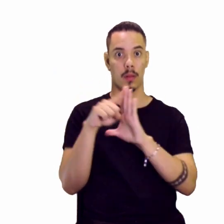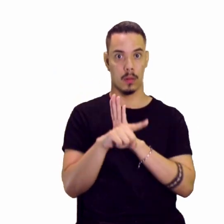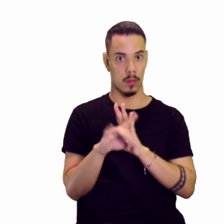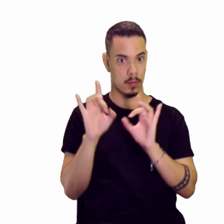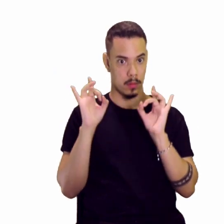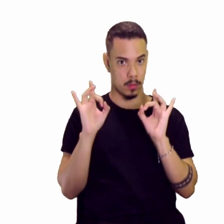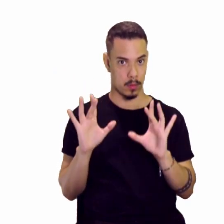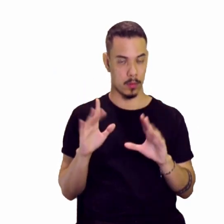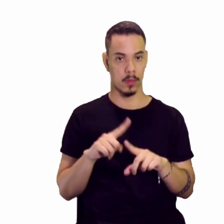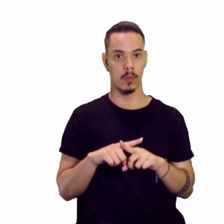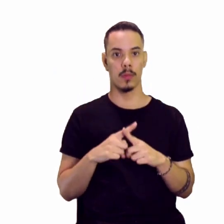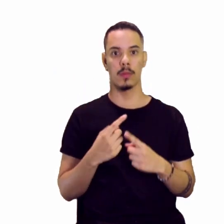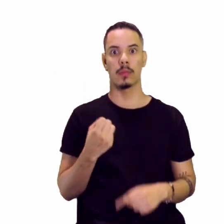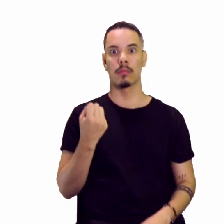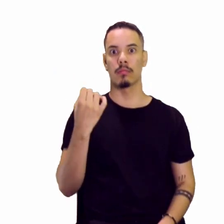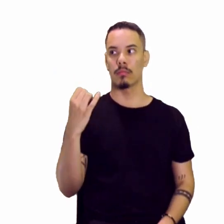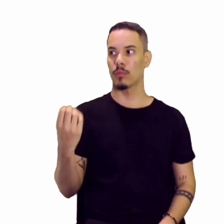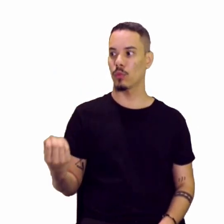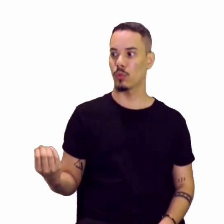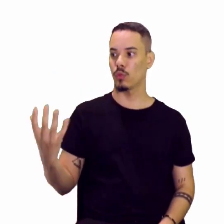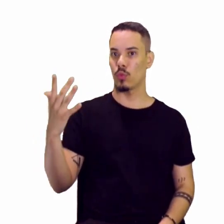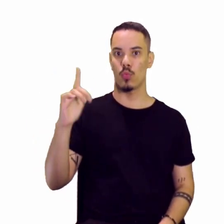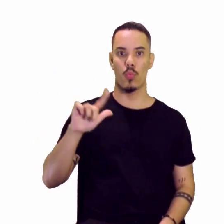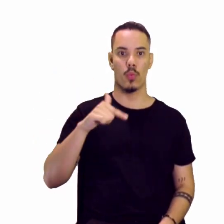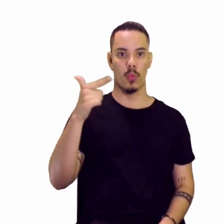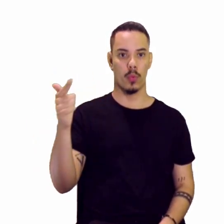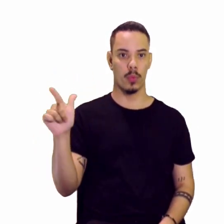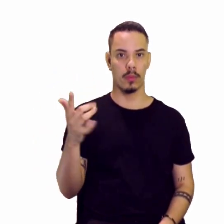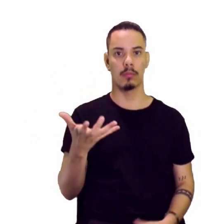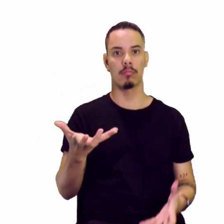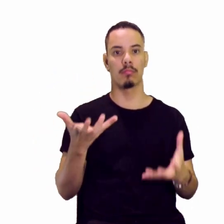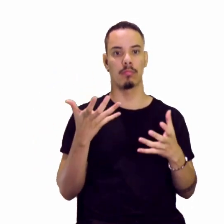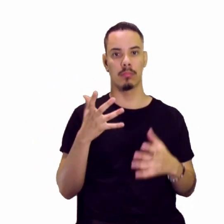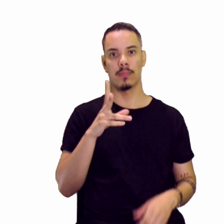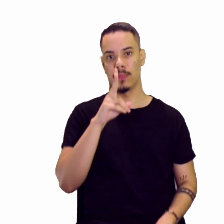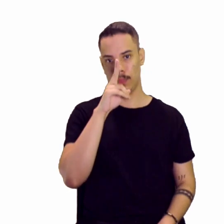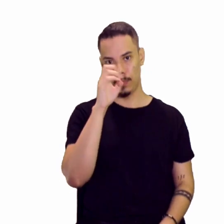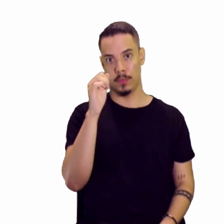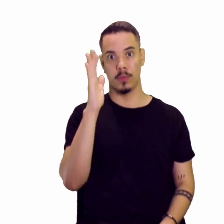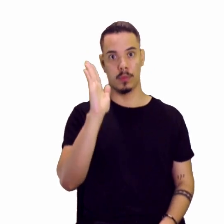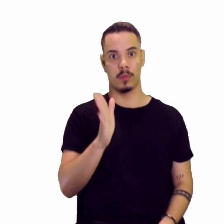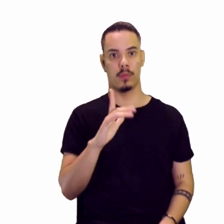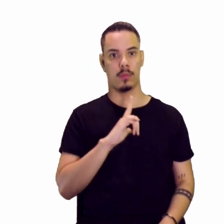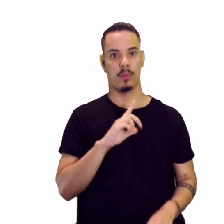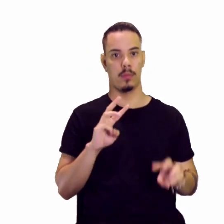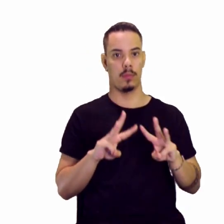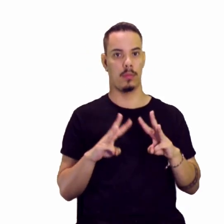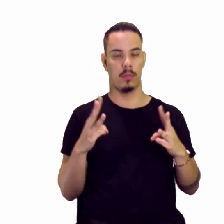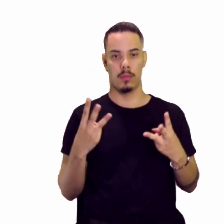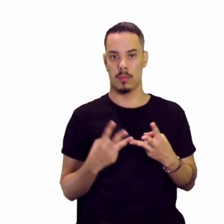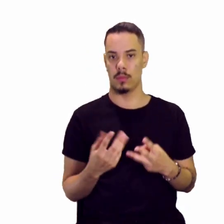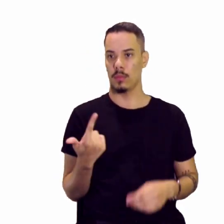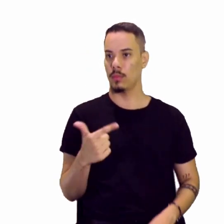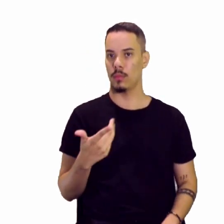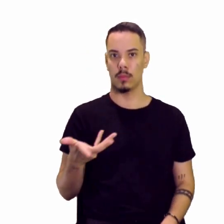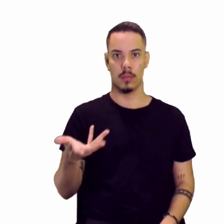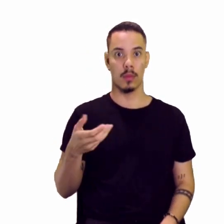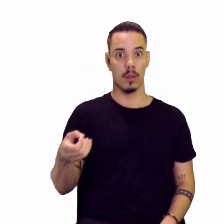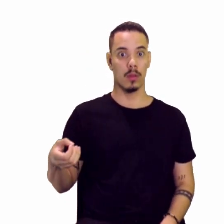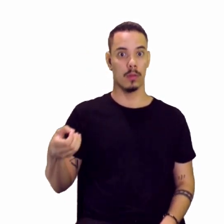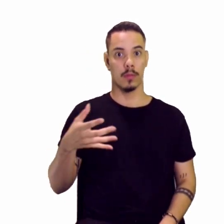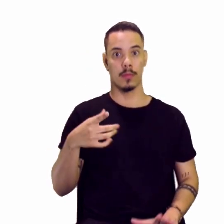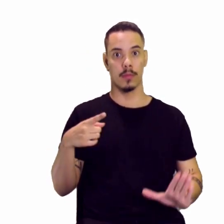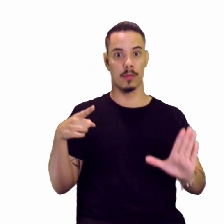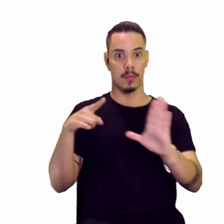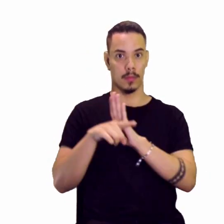que... essa é a pergunta. Agora surge outra pergunta. Eu quero a força, é uma pergunta. Eu tenho uma massa e não tenho aceleração. Surge uma nova pergunta.